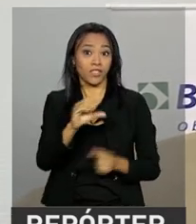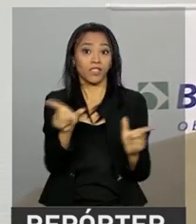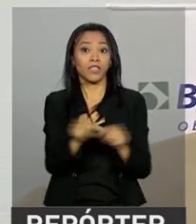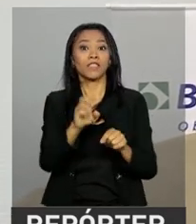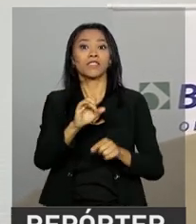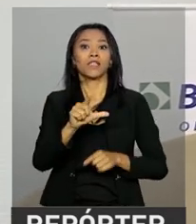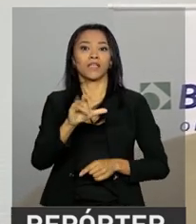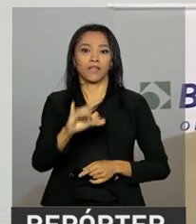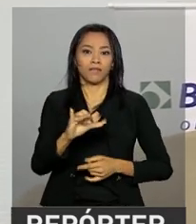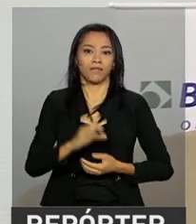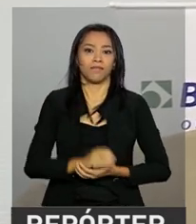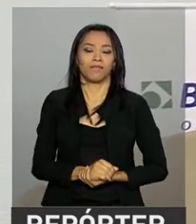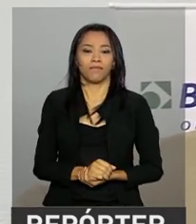um dígito